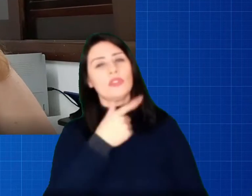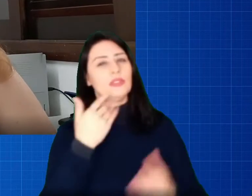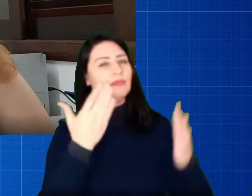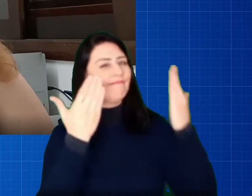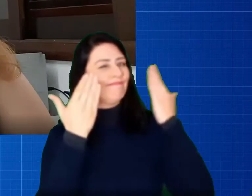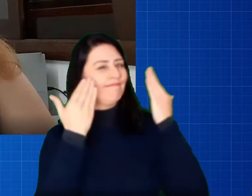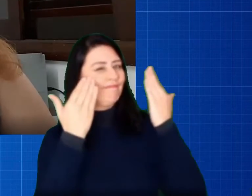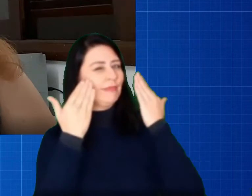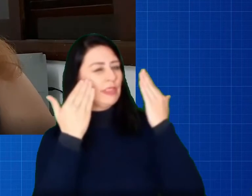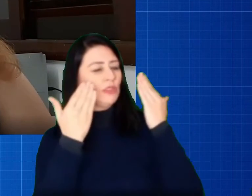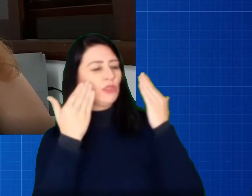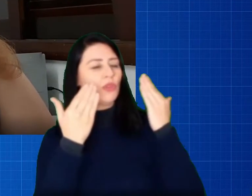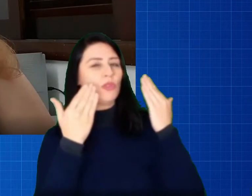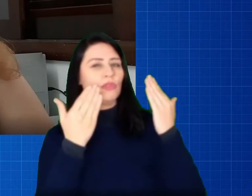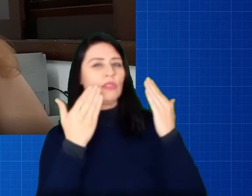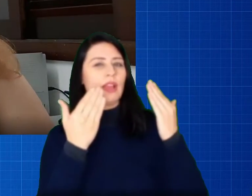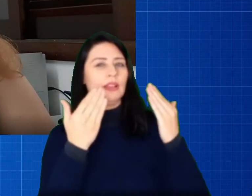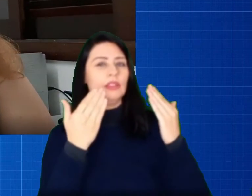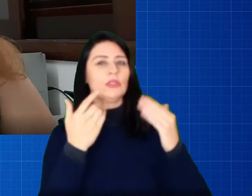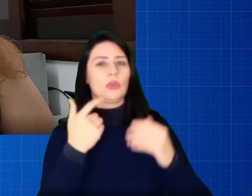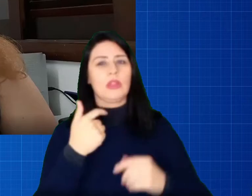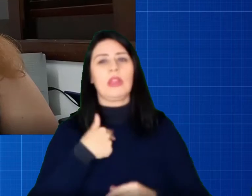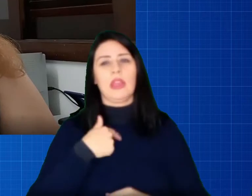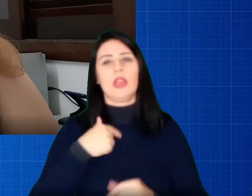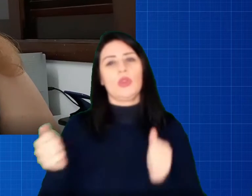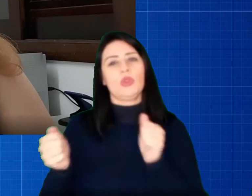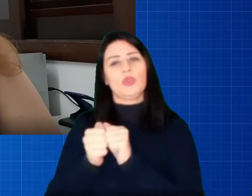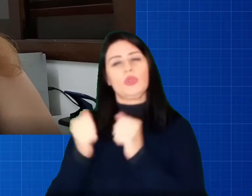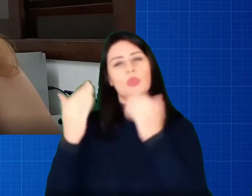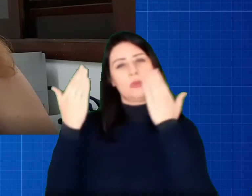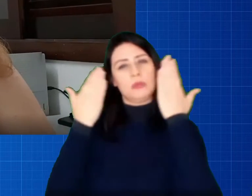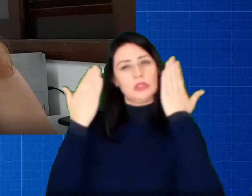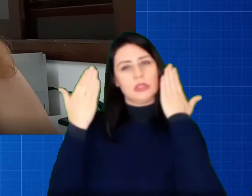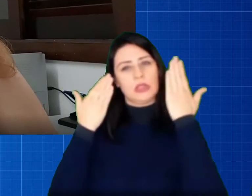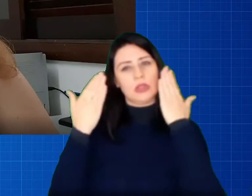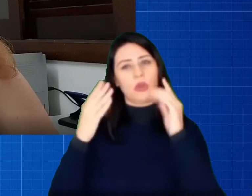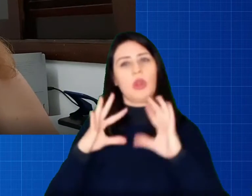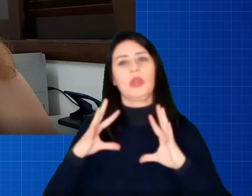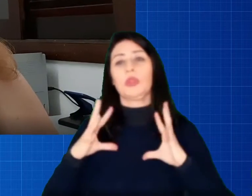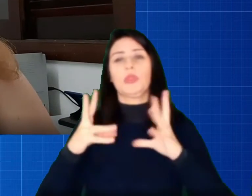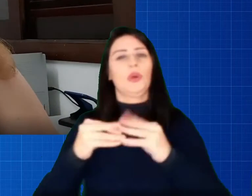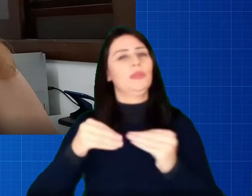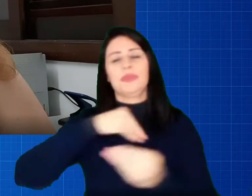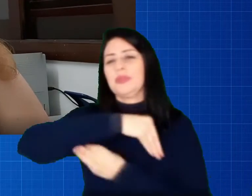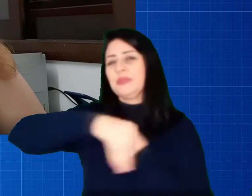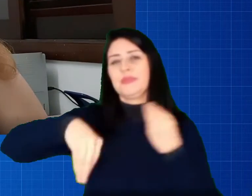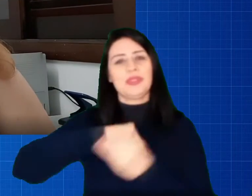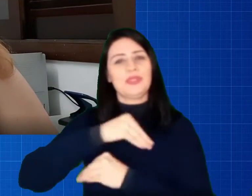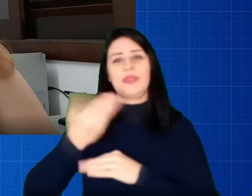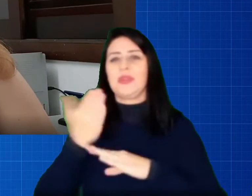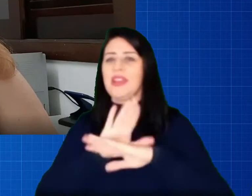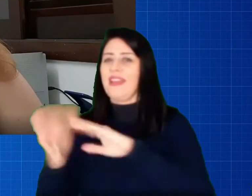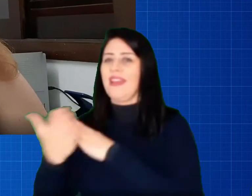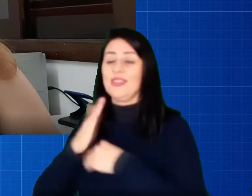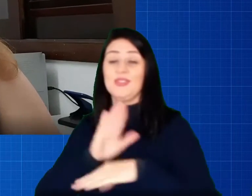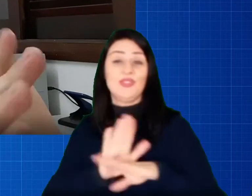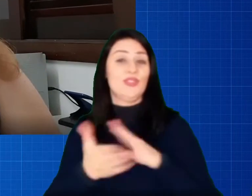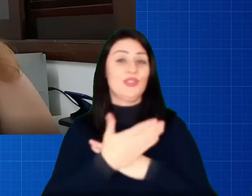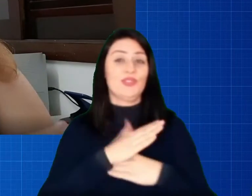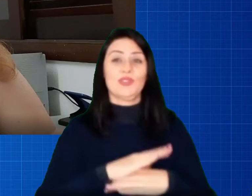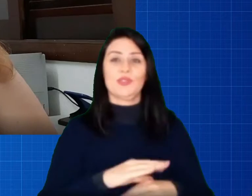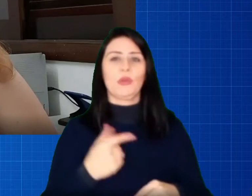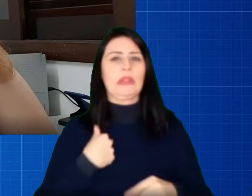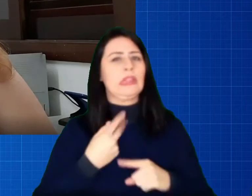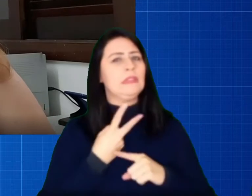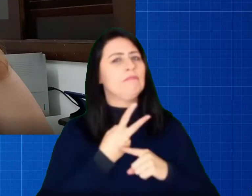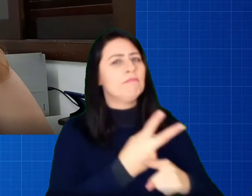isso. Quando a gente está desconfiado que tem alguma coisa assim, eu, algumas psicólogas, né, todo